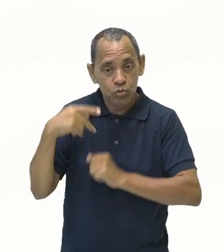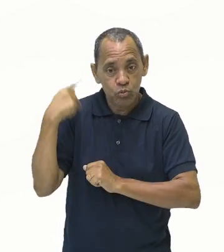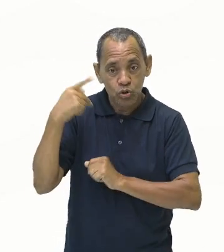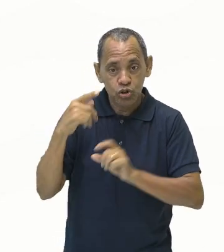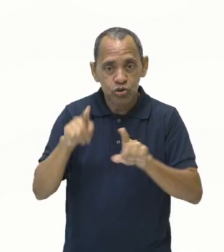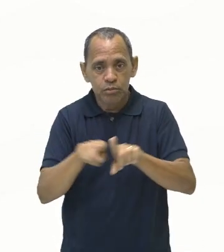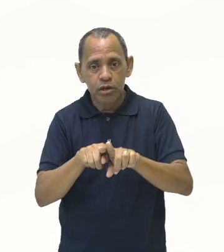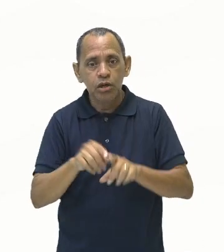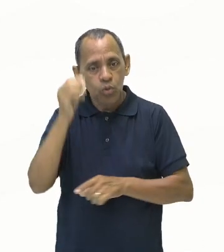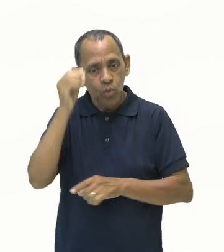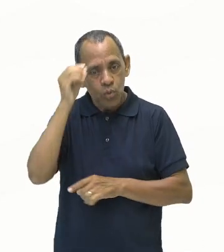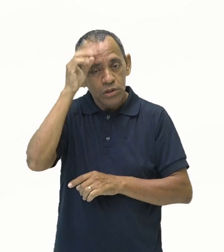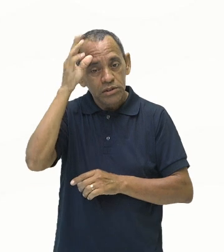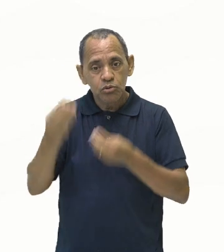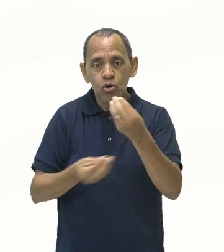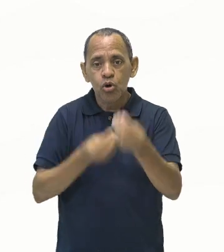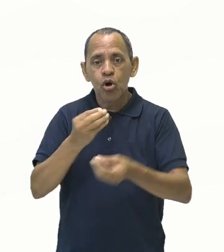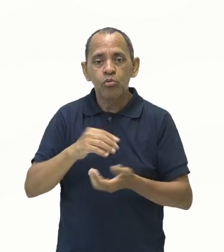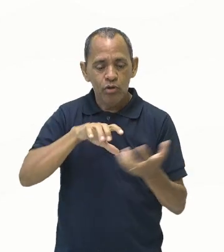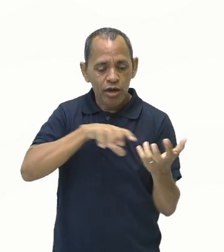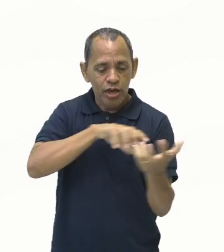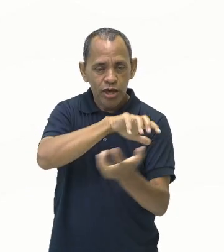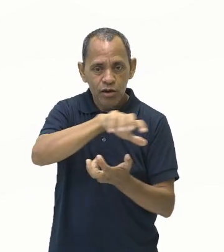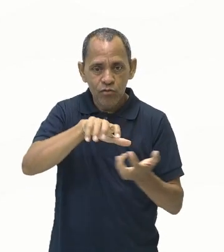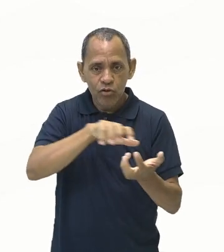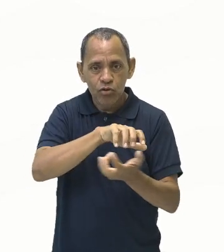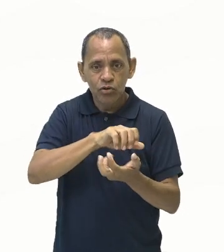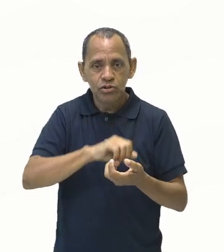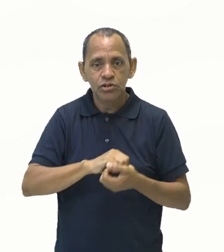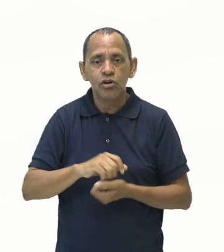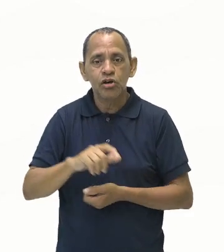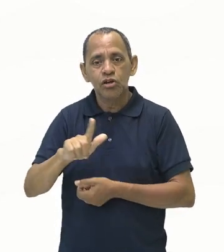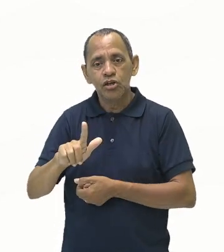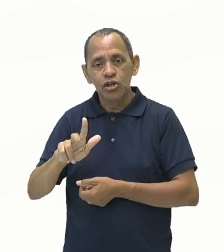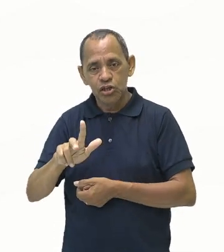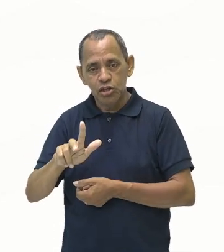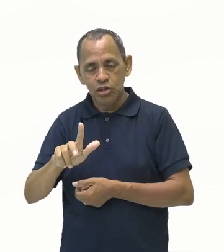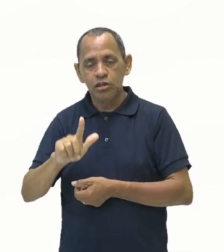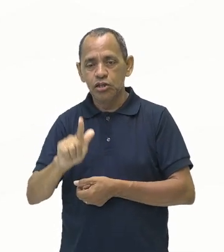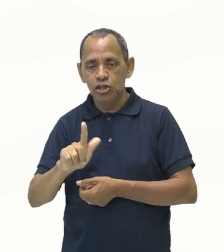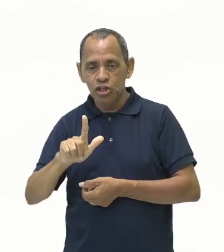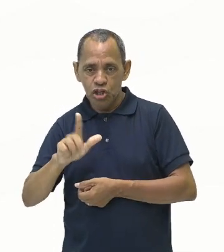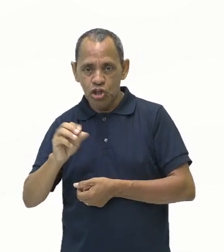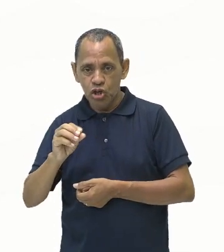gente conhece como Revolução Gloriosa, em